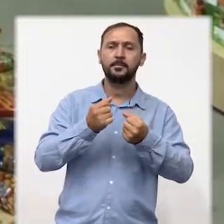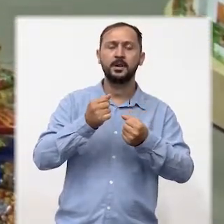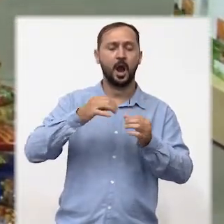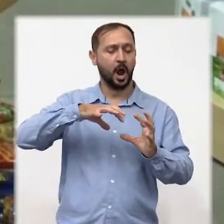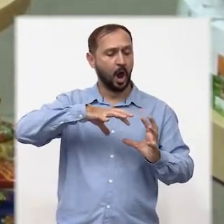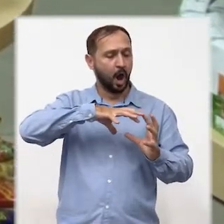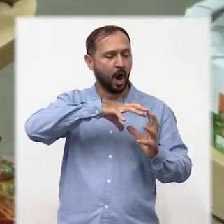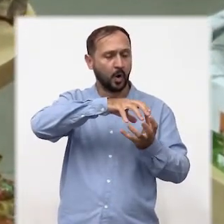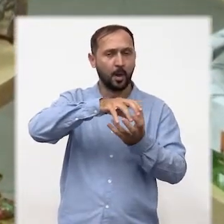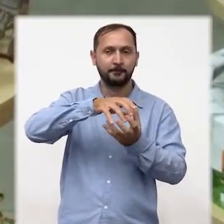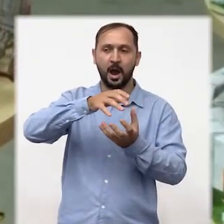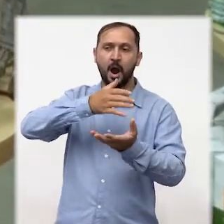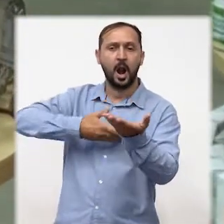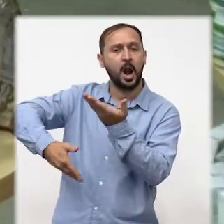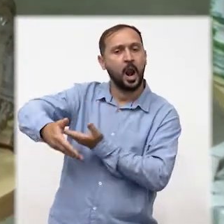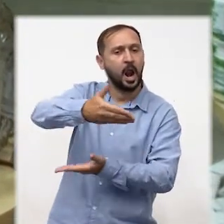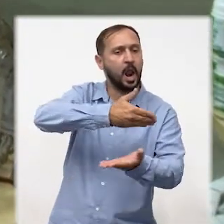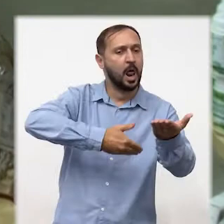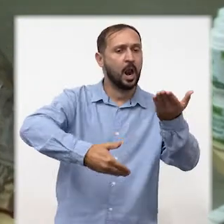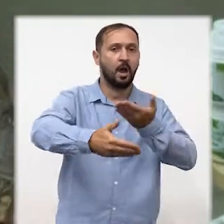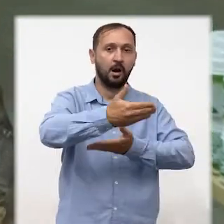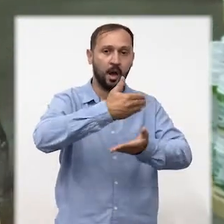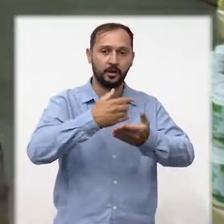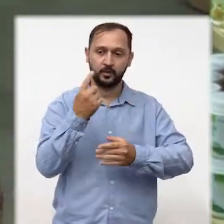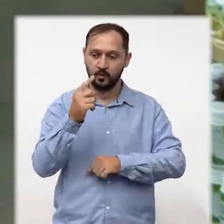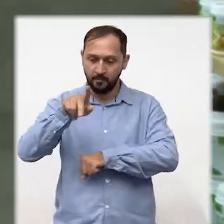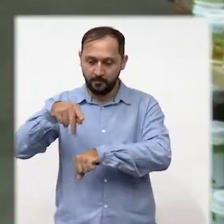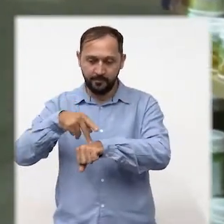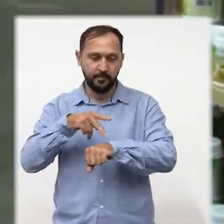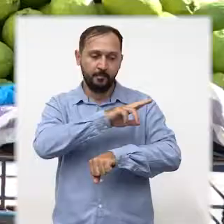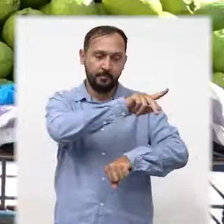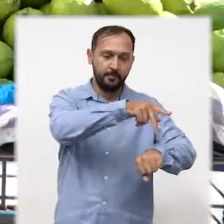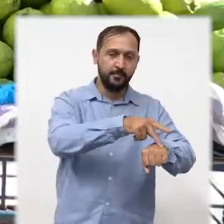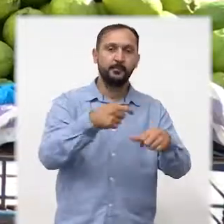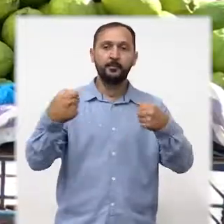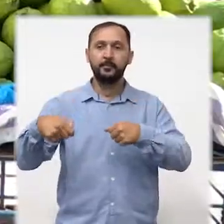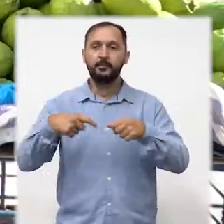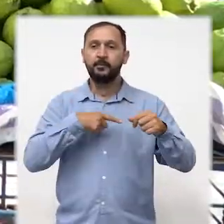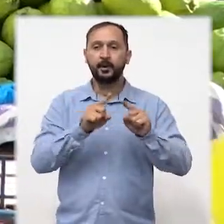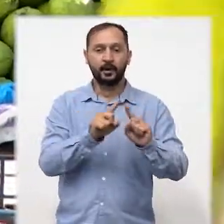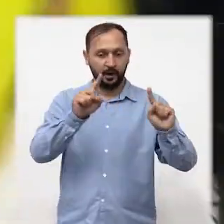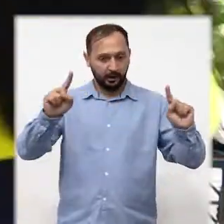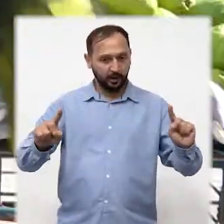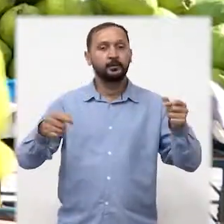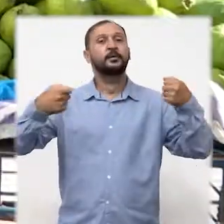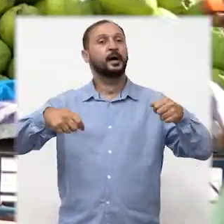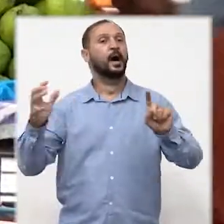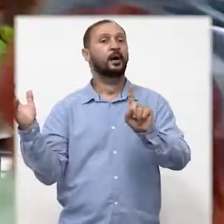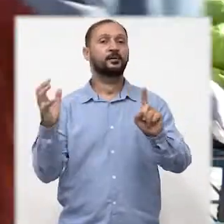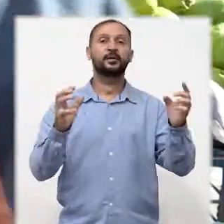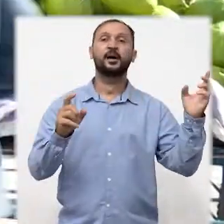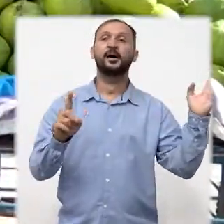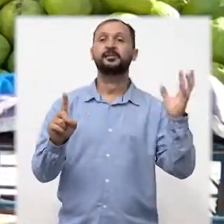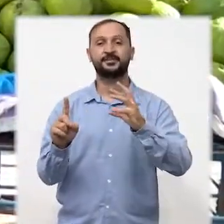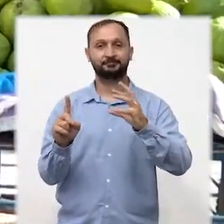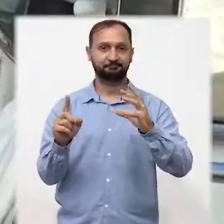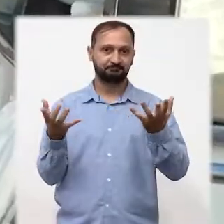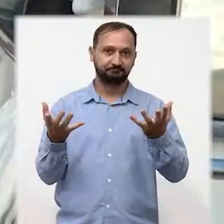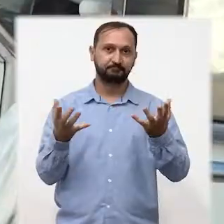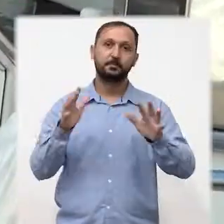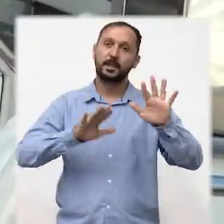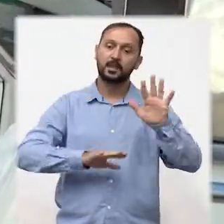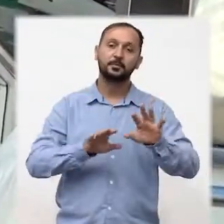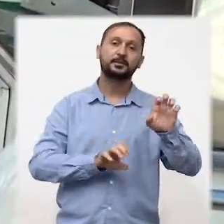altamente globalizada, em que a interdependência entre países, mesmo distantes, causa impactos até